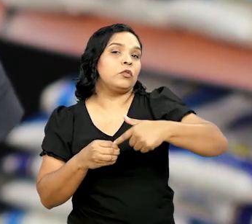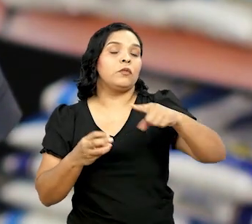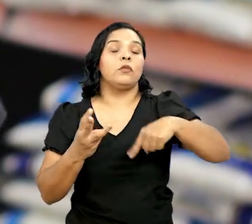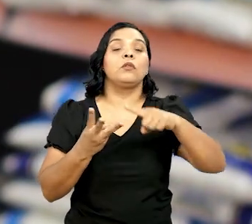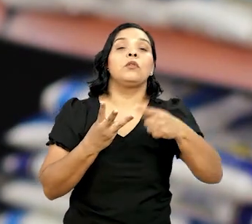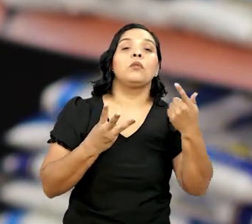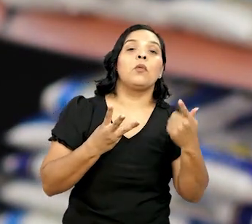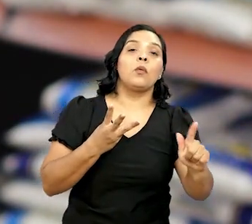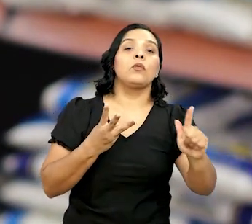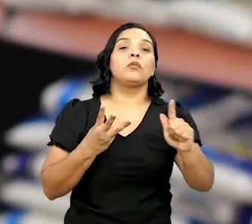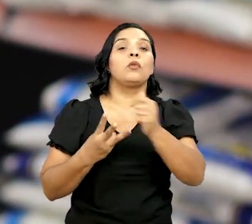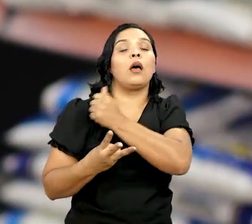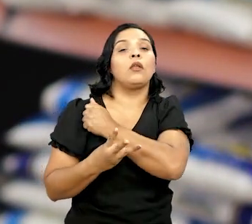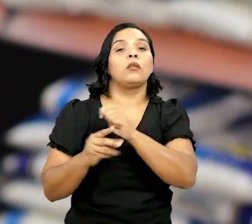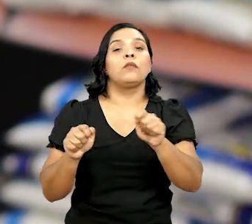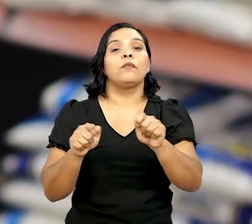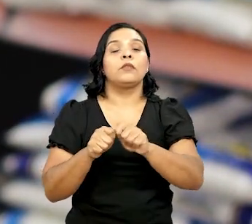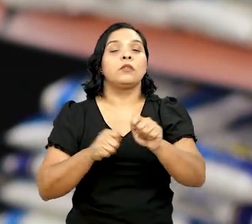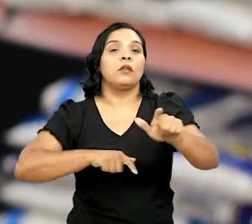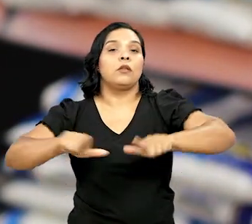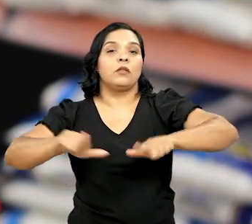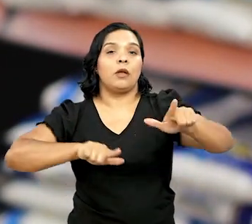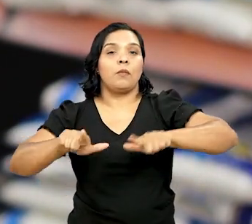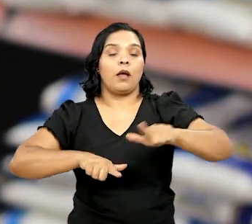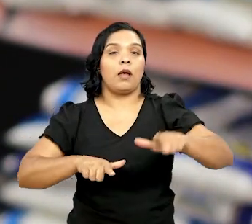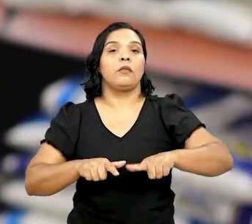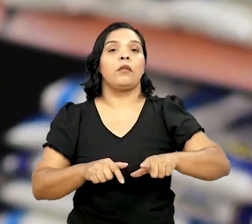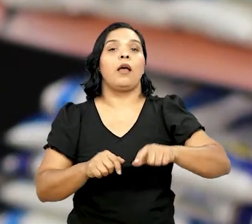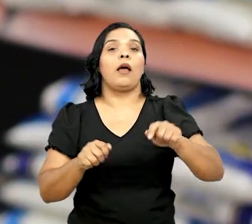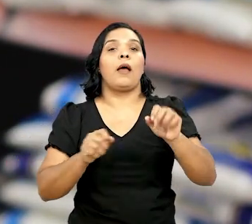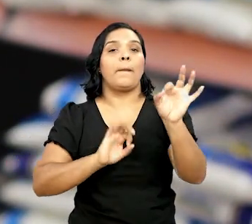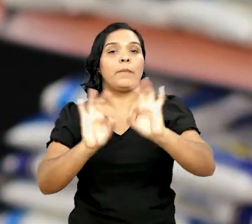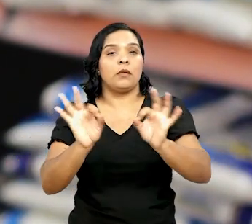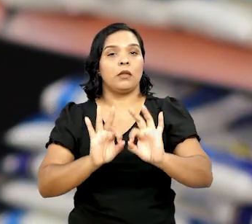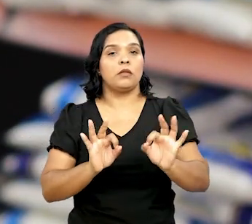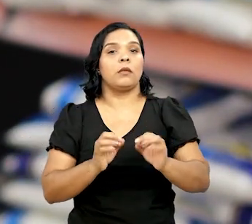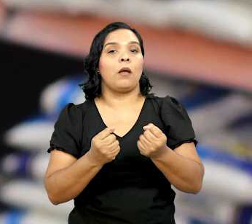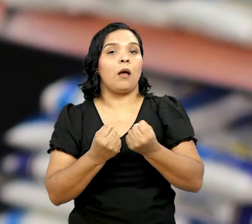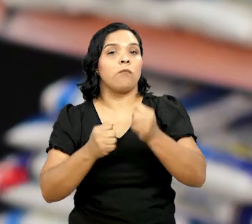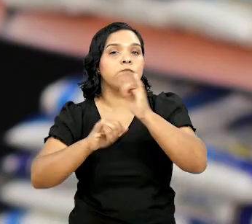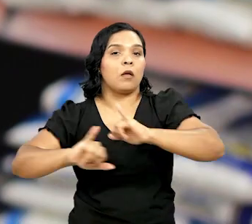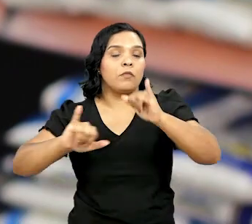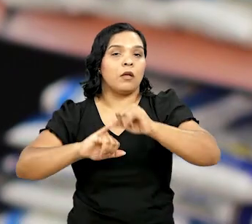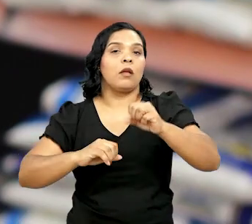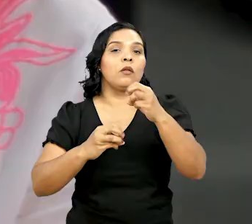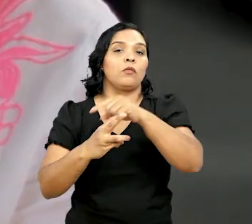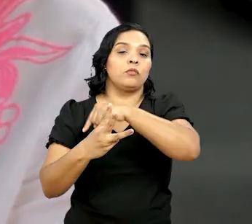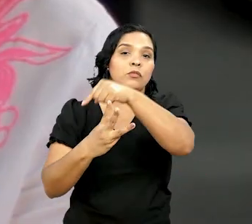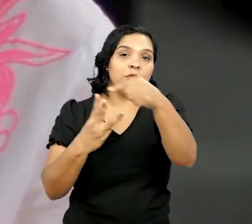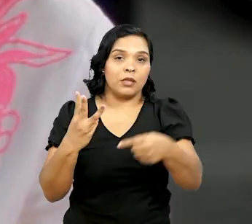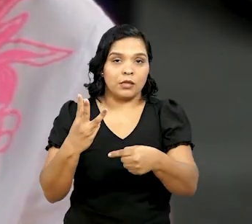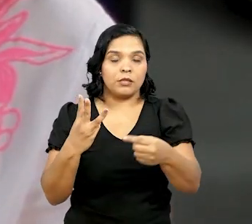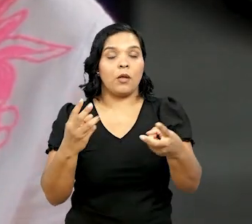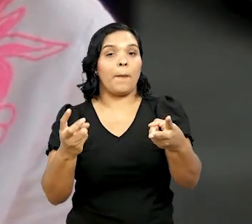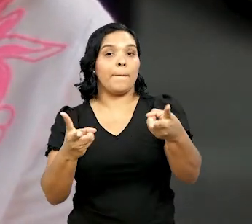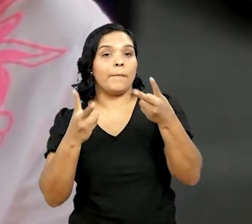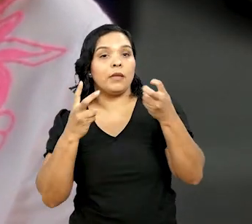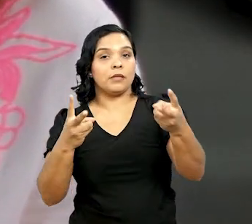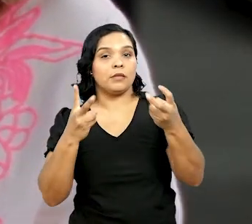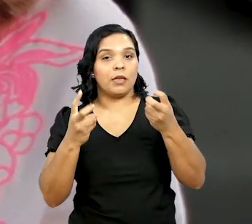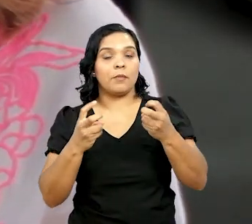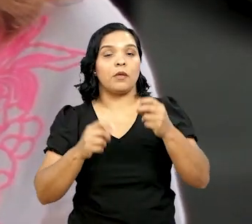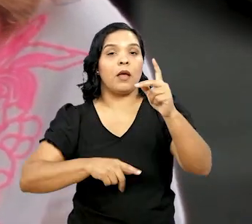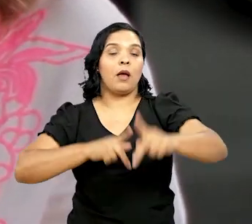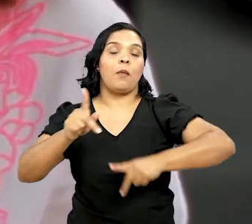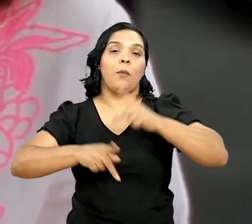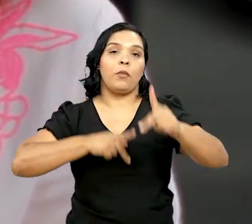e um outro para fazer o mercado de trabalho. Então, a gente produz boletins para divulgar na sociedade com as 3 dimensões. Percebe de que é importante